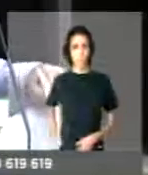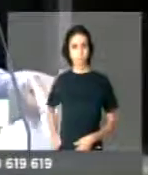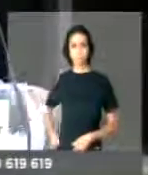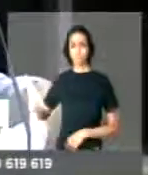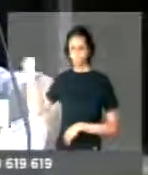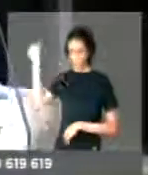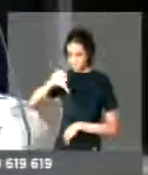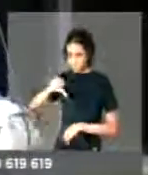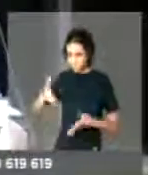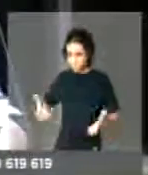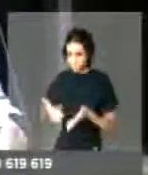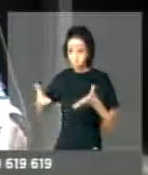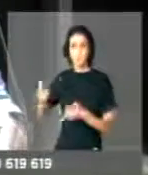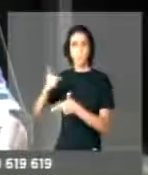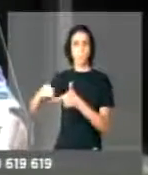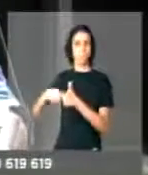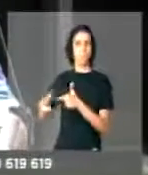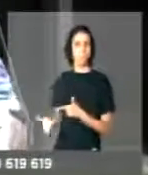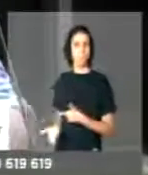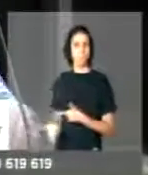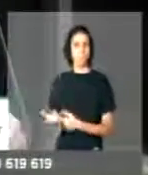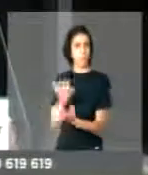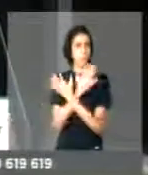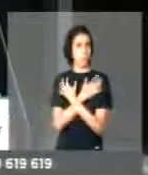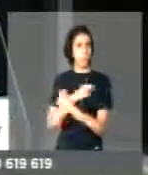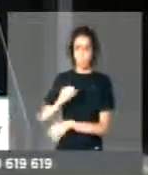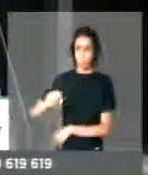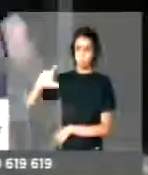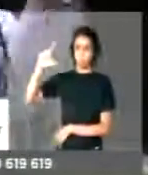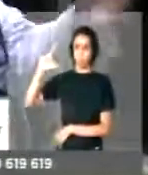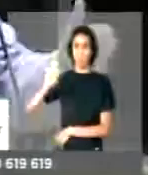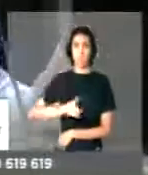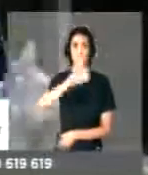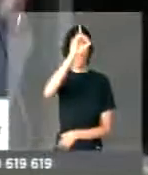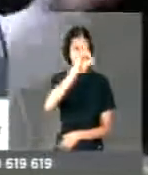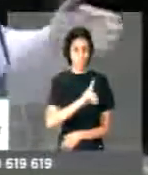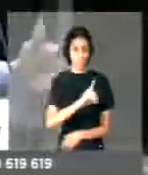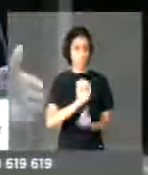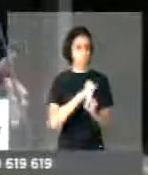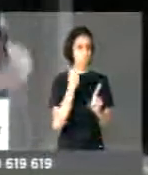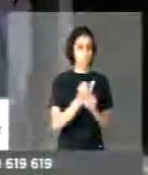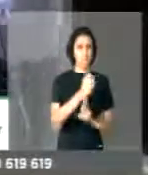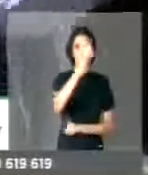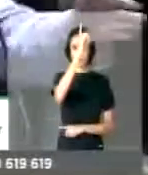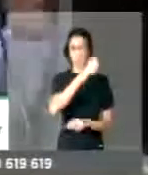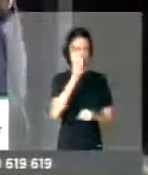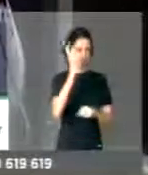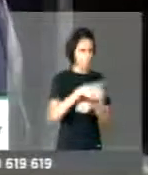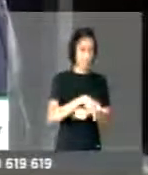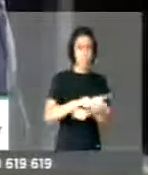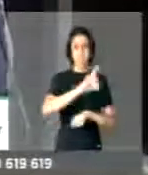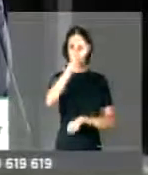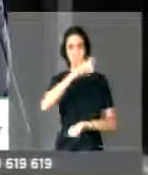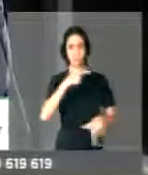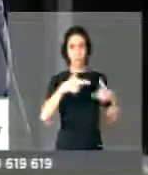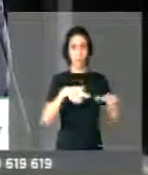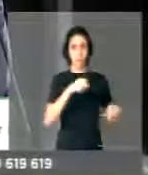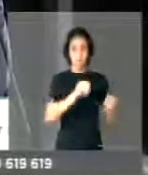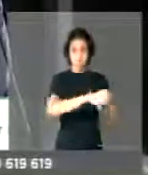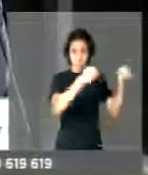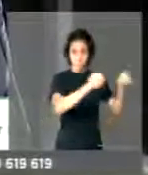com o aumento do desemprego e com a destruição de direitos sociais, direitos previdenciários, direitos